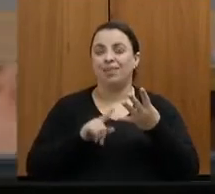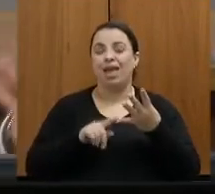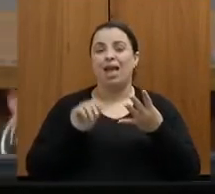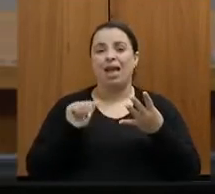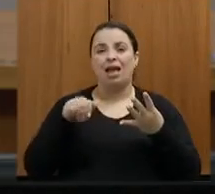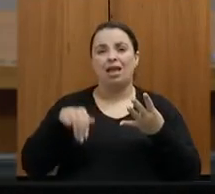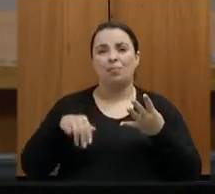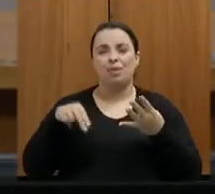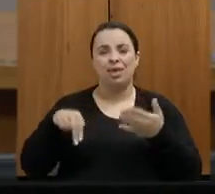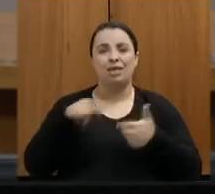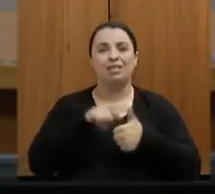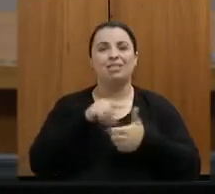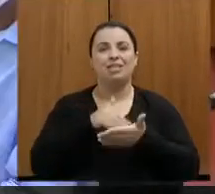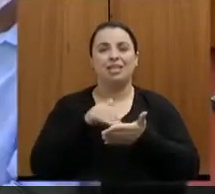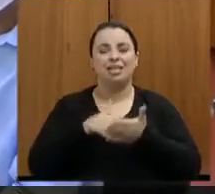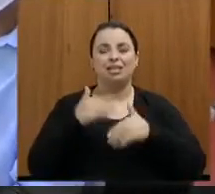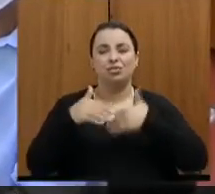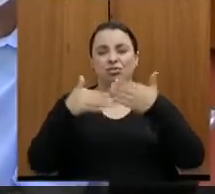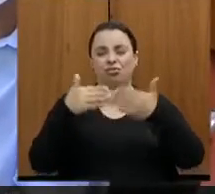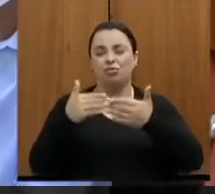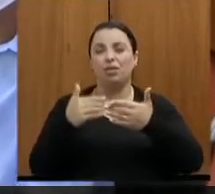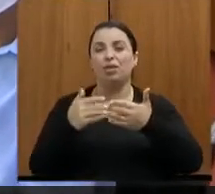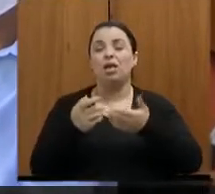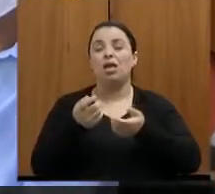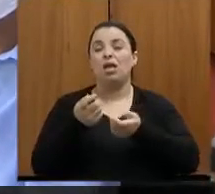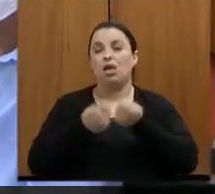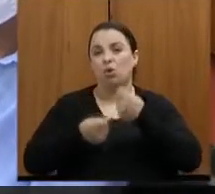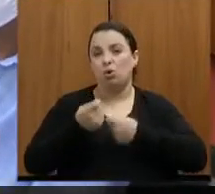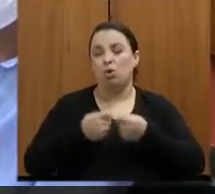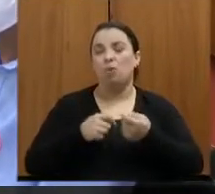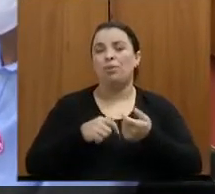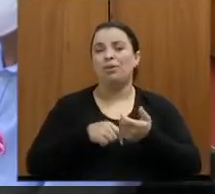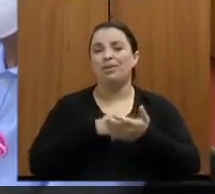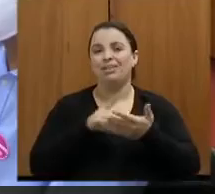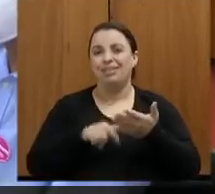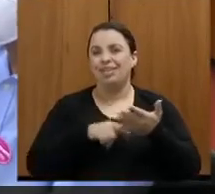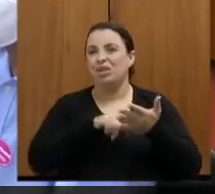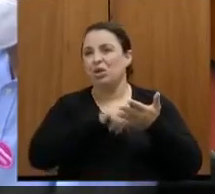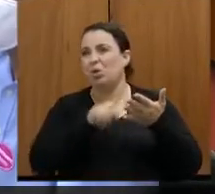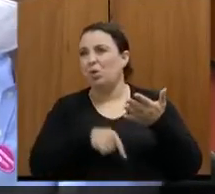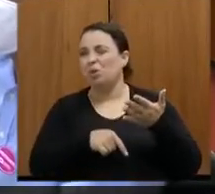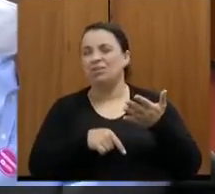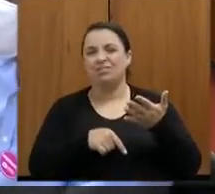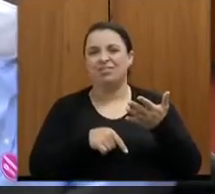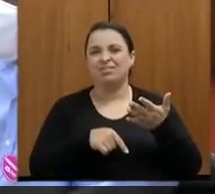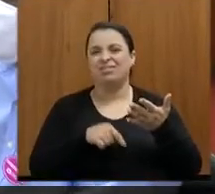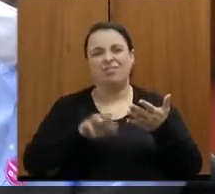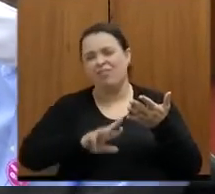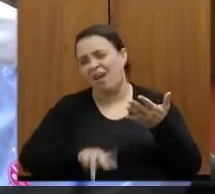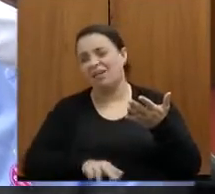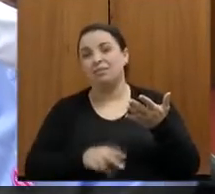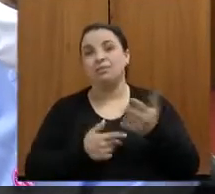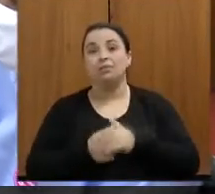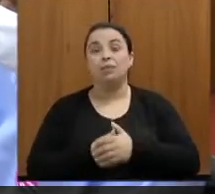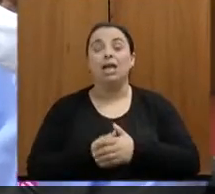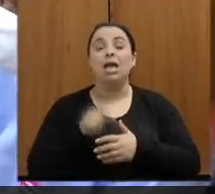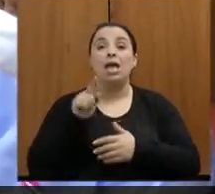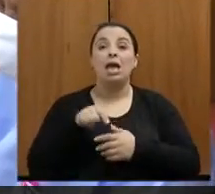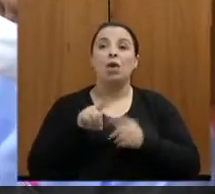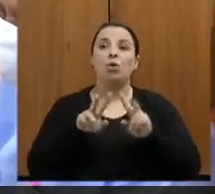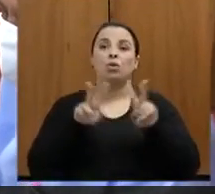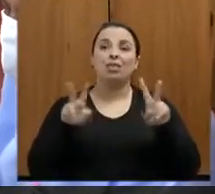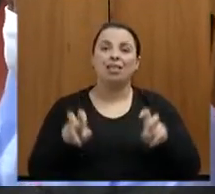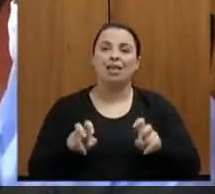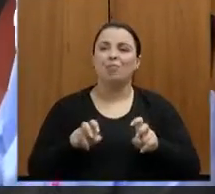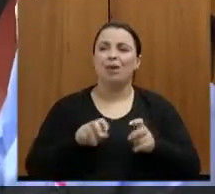Econômico, a Agência Metropolitana de Belo Horizonte, que discutem exclusivamente as questões de reúrbe, por ser uma pauta transversal e